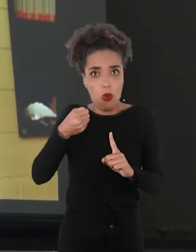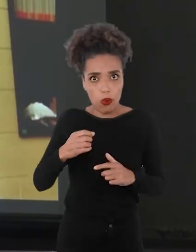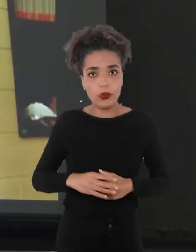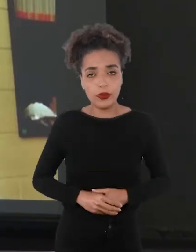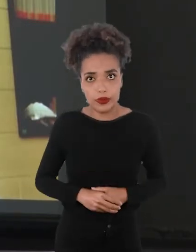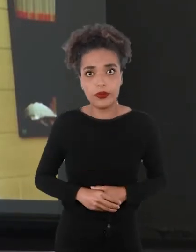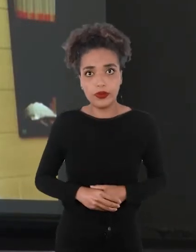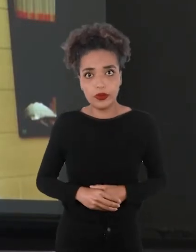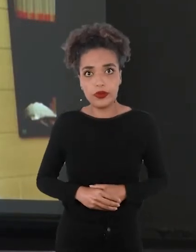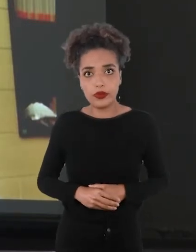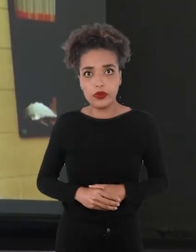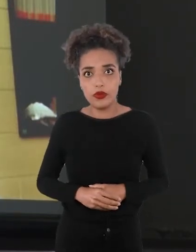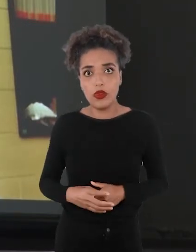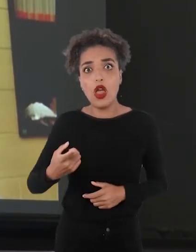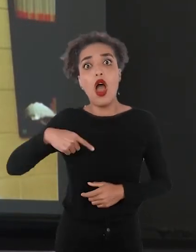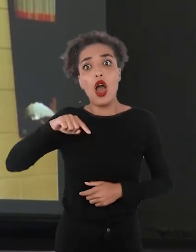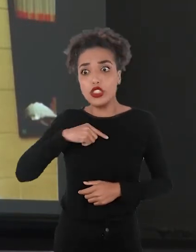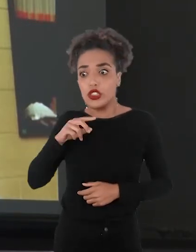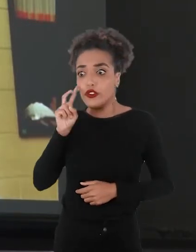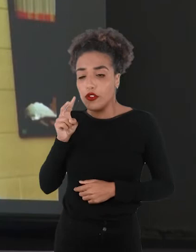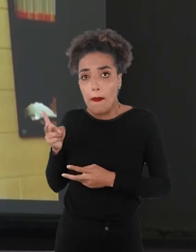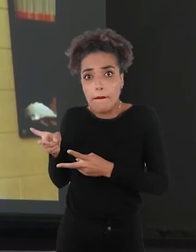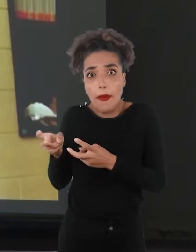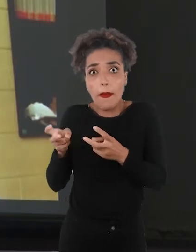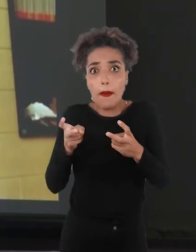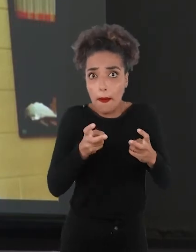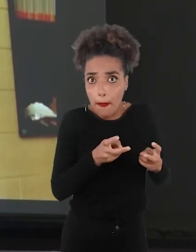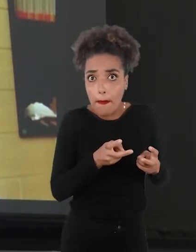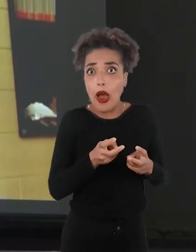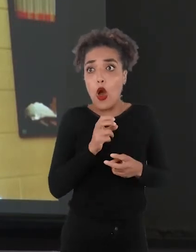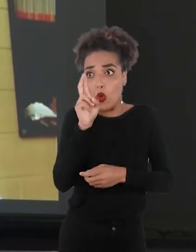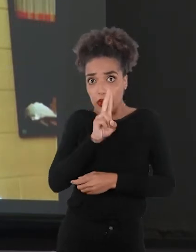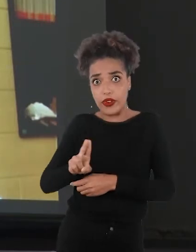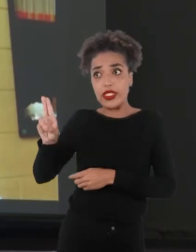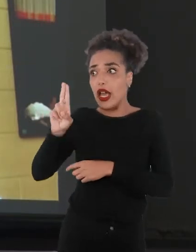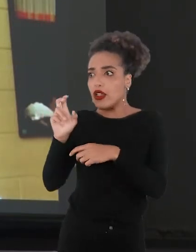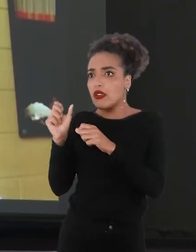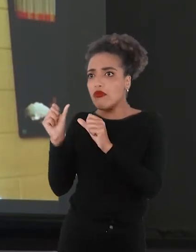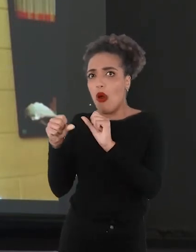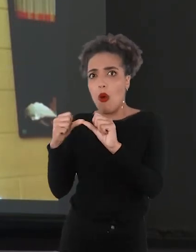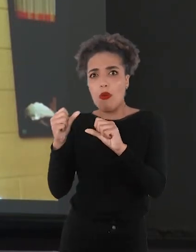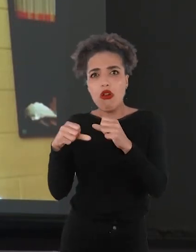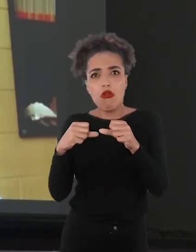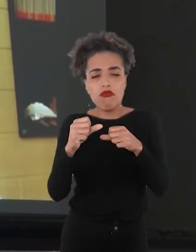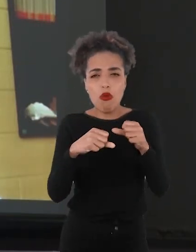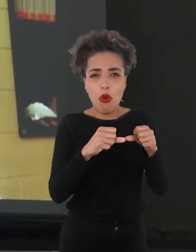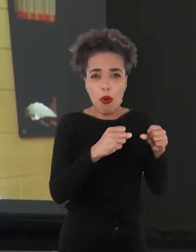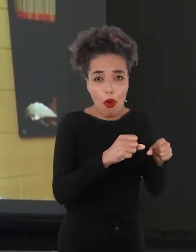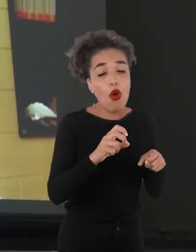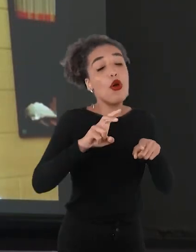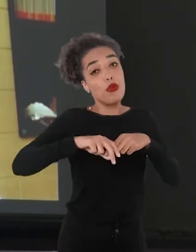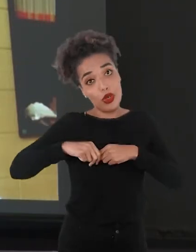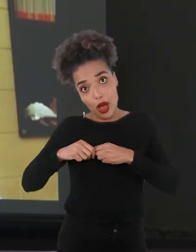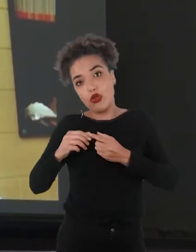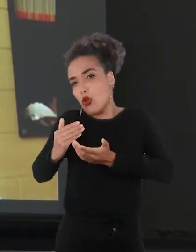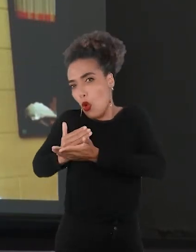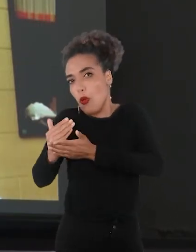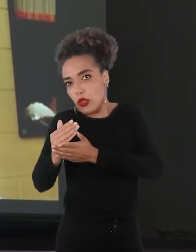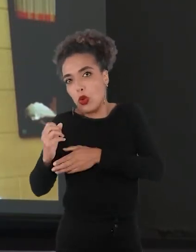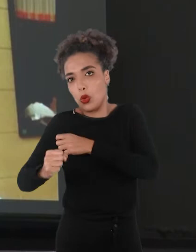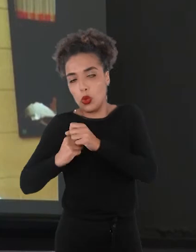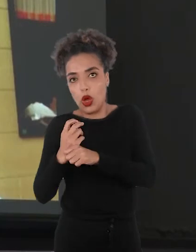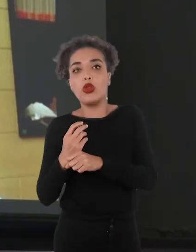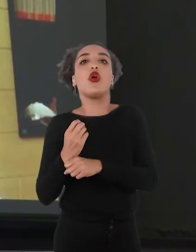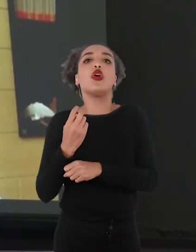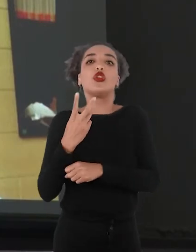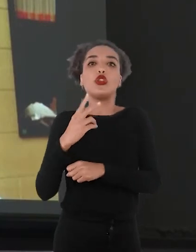gente observa uma mudança nas universidades a partir do início das cotas, lá em 2002,